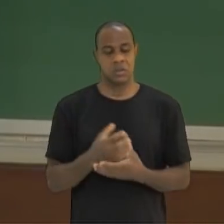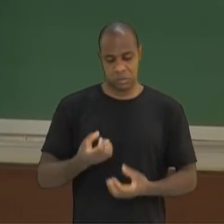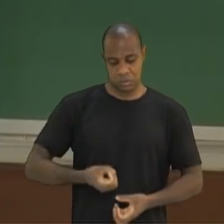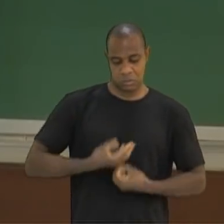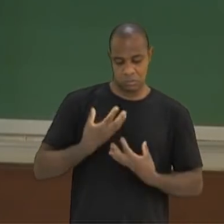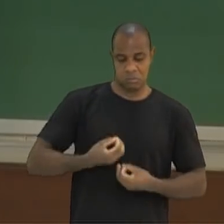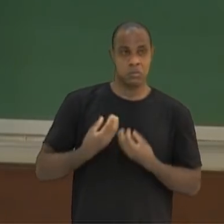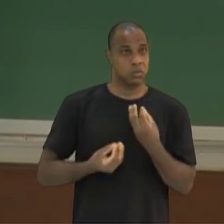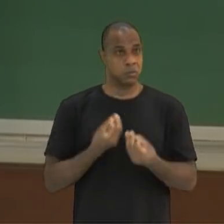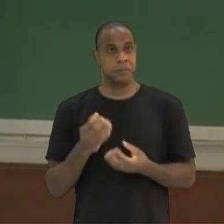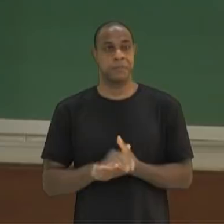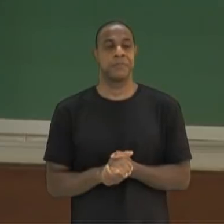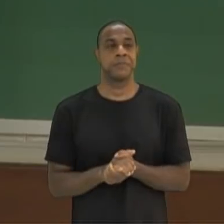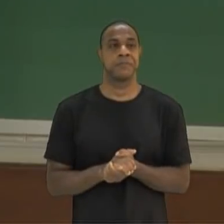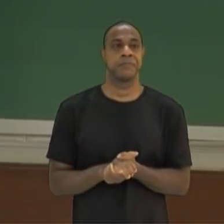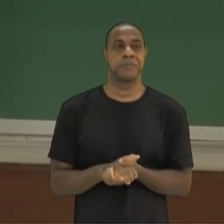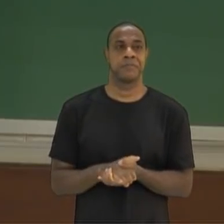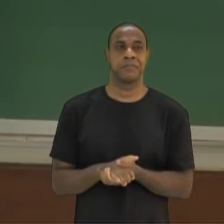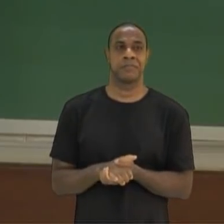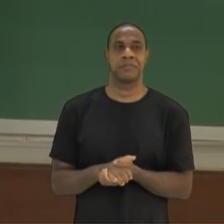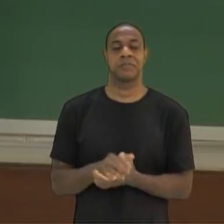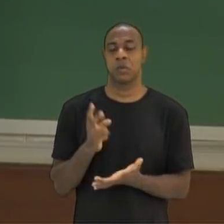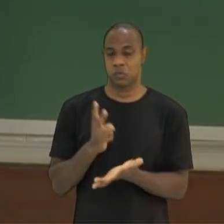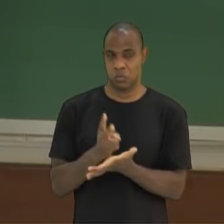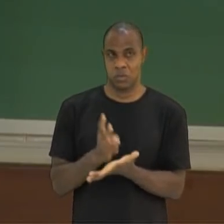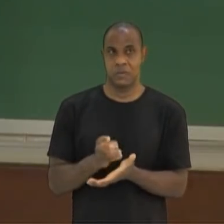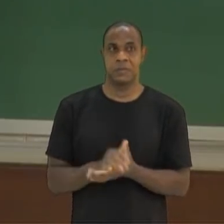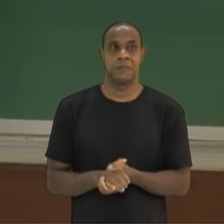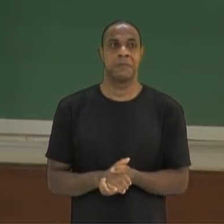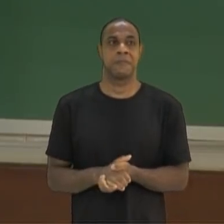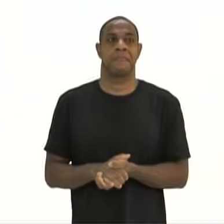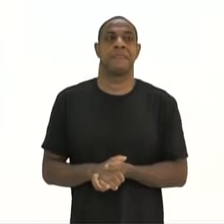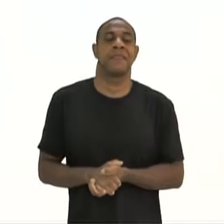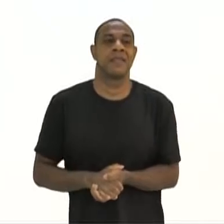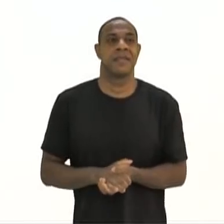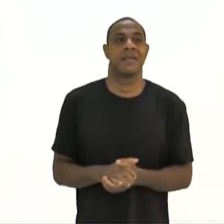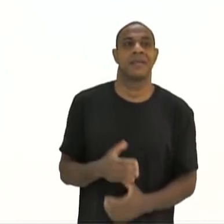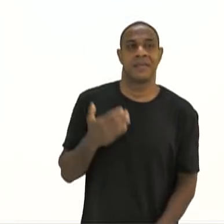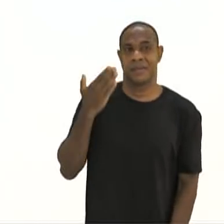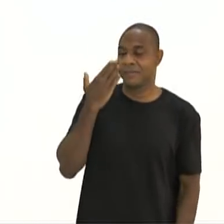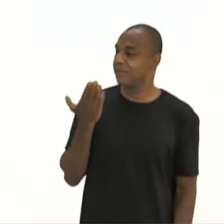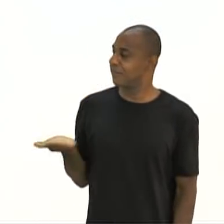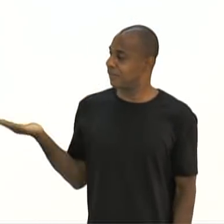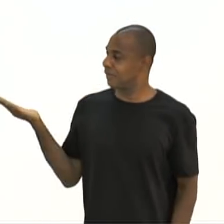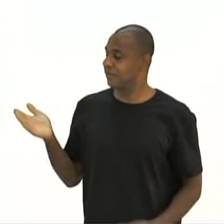nos leitores. Continuando aqui, pessoal. Então, a gente tem aqui mais